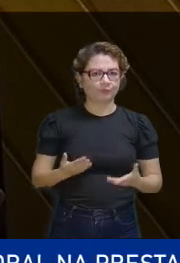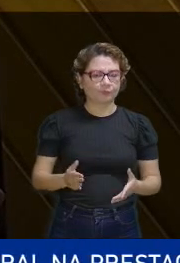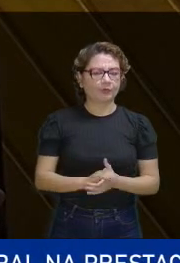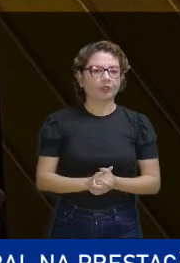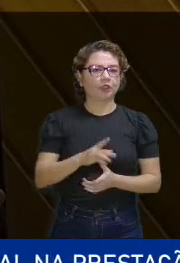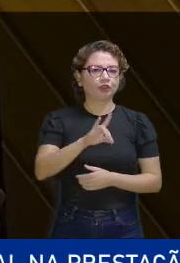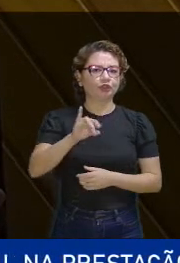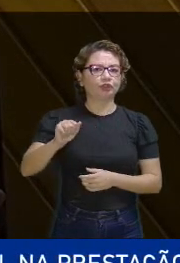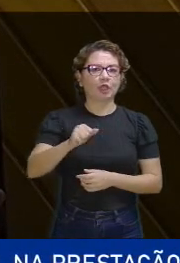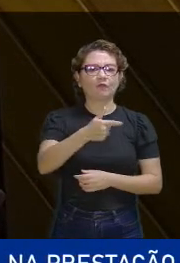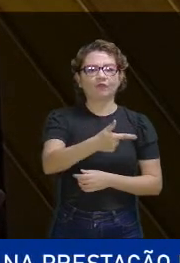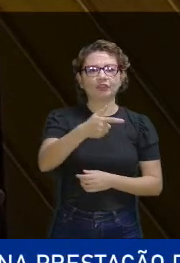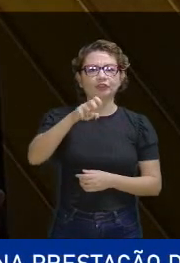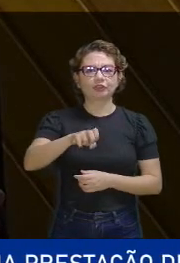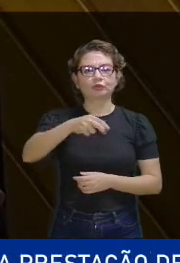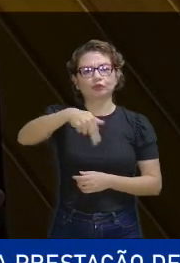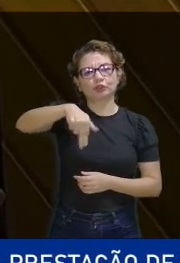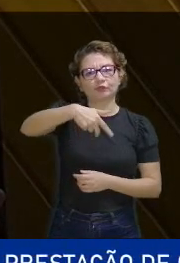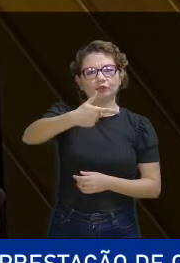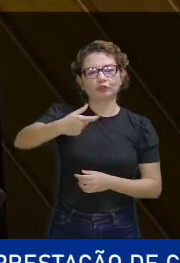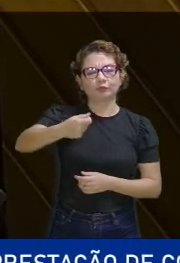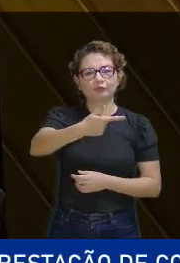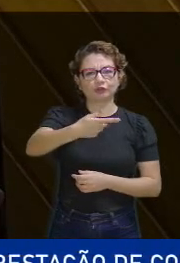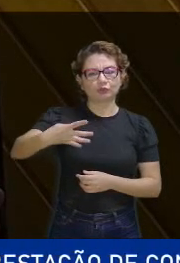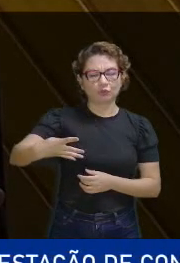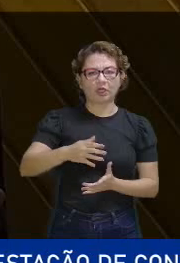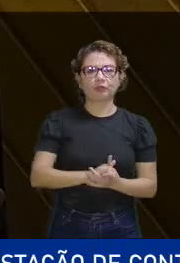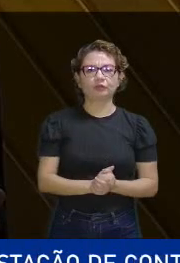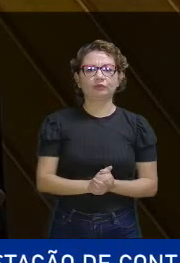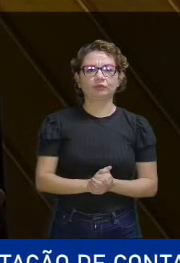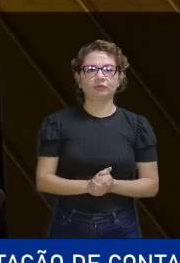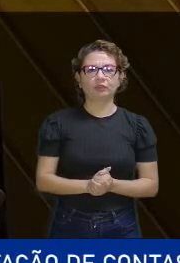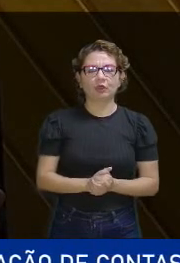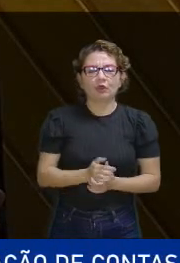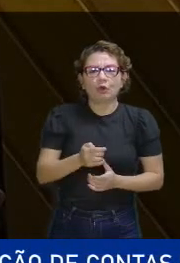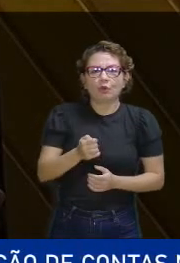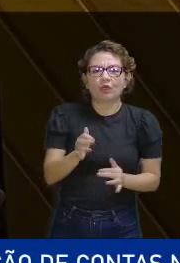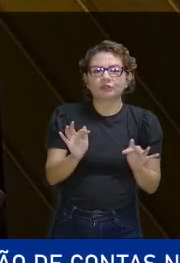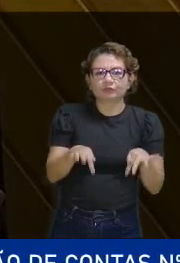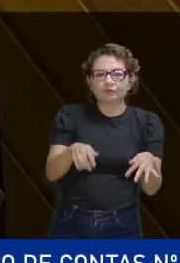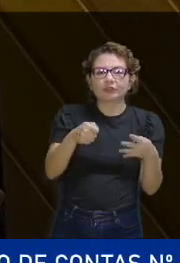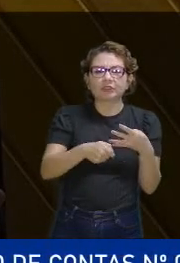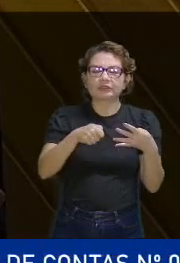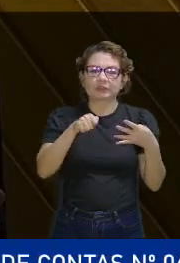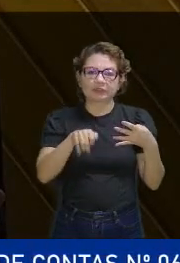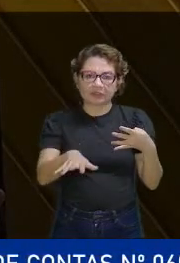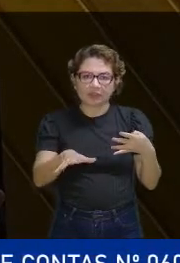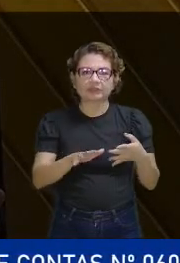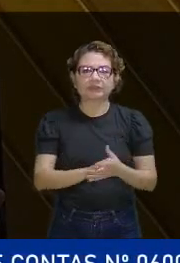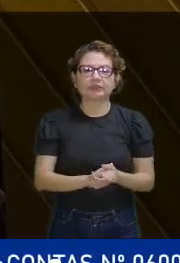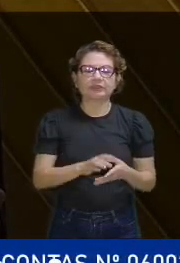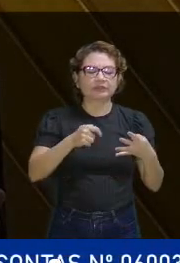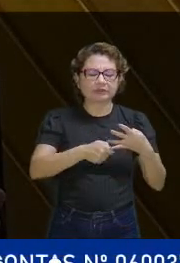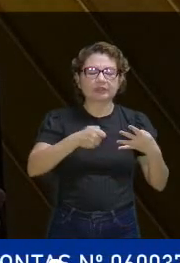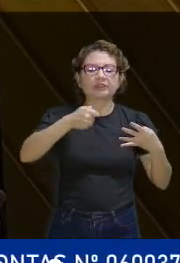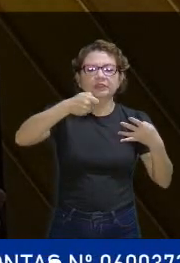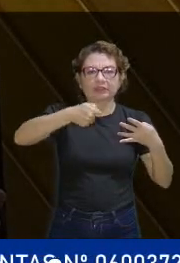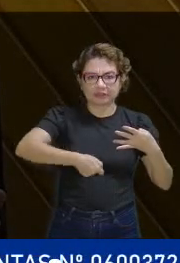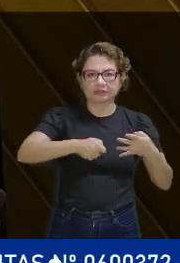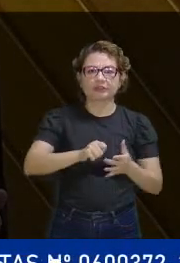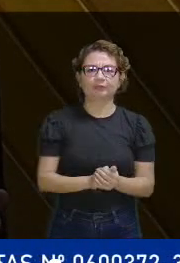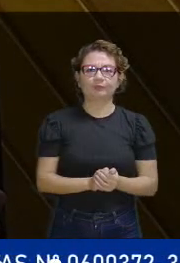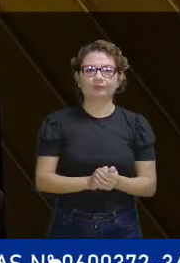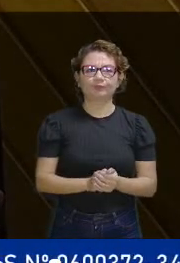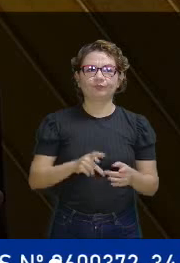Apenas em 25 de 11 de 2024, minutos antes da prolação da sentença, a parte protocolou prestação de